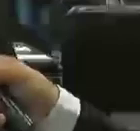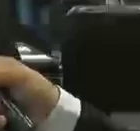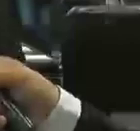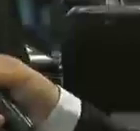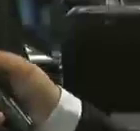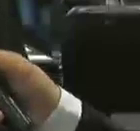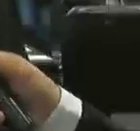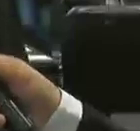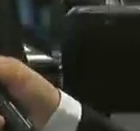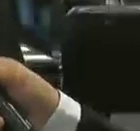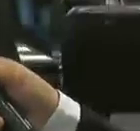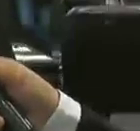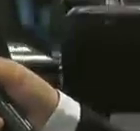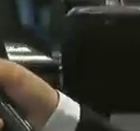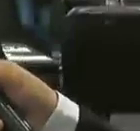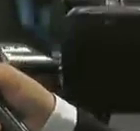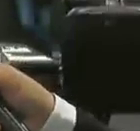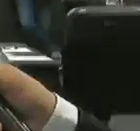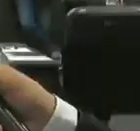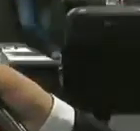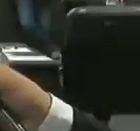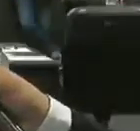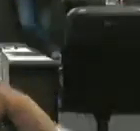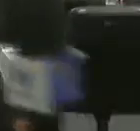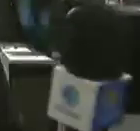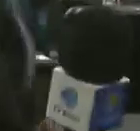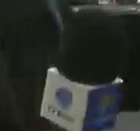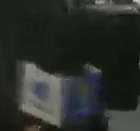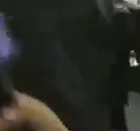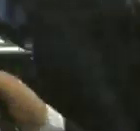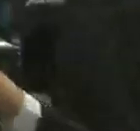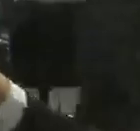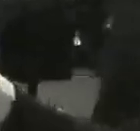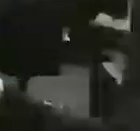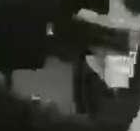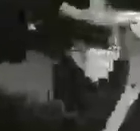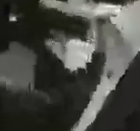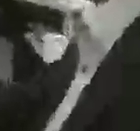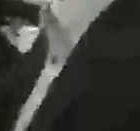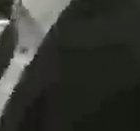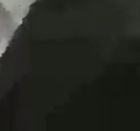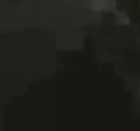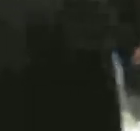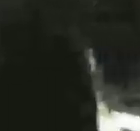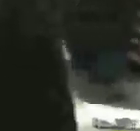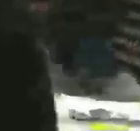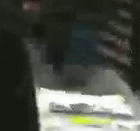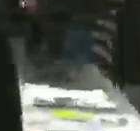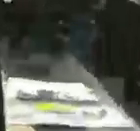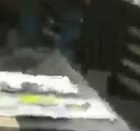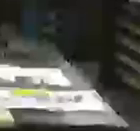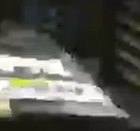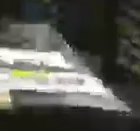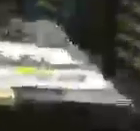nos procure para que a gente possa incluir isso aí e trabalhar para que seja realizado. Valeu, obrigado, Silvão. Boa noite. Obrigado eu pela oportunidade. Obrigado. Isso aí, vereador